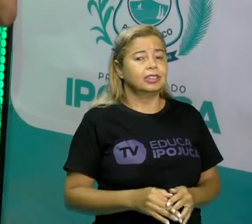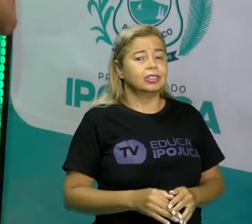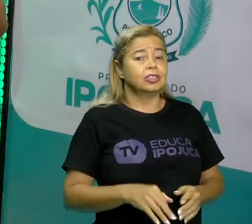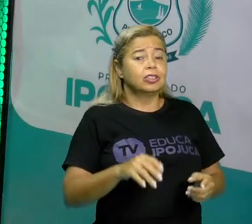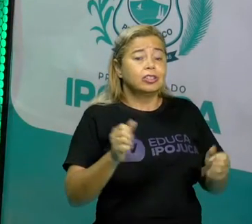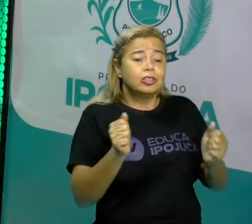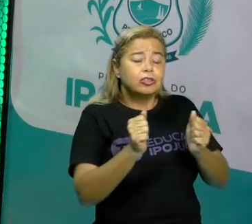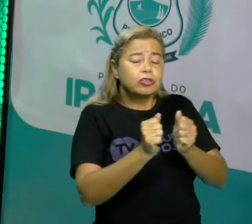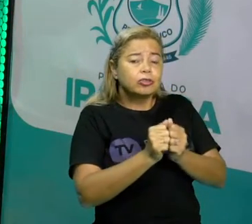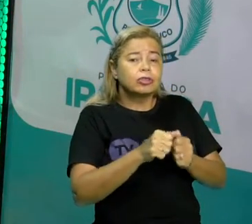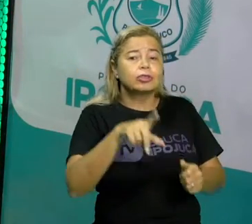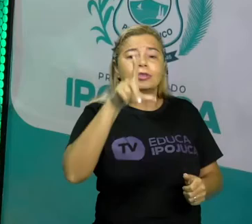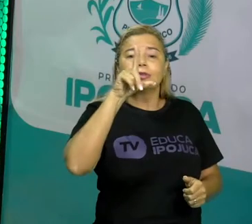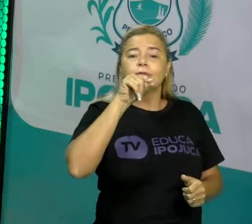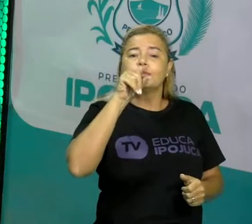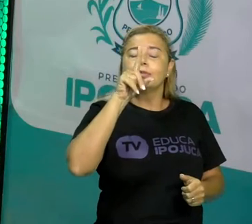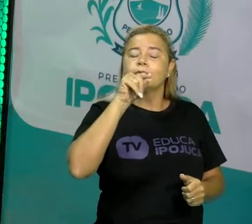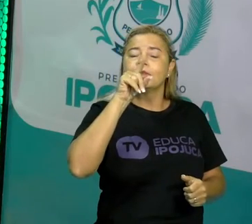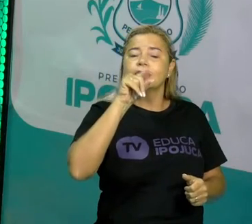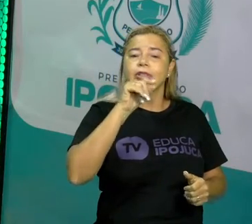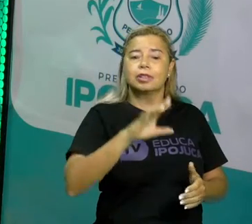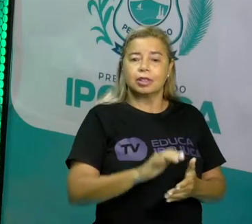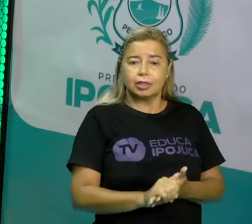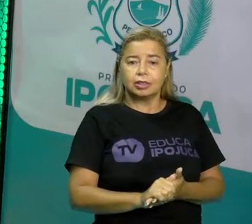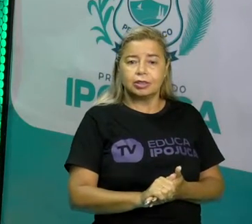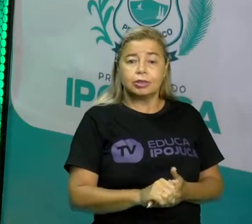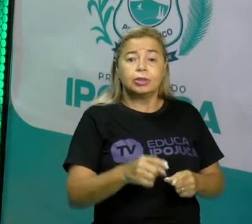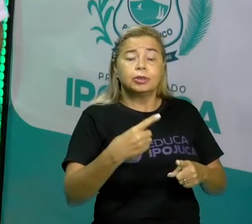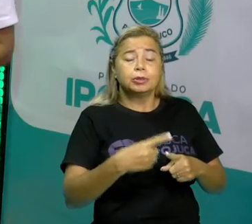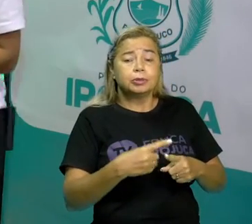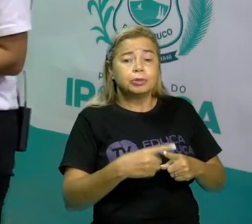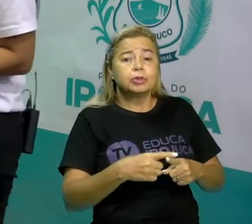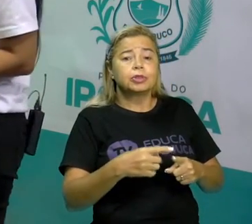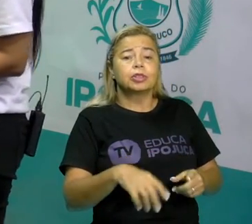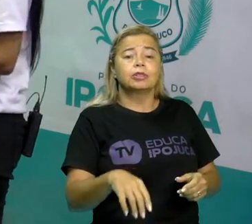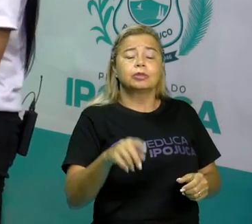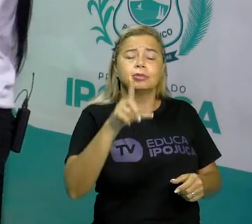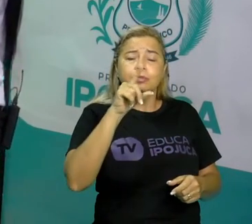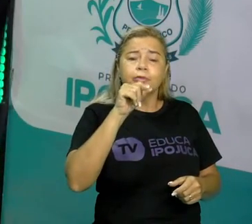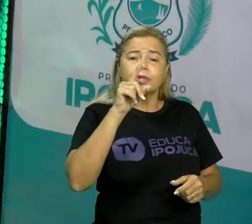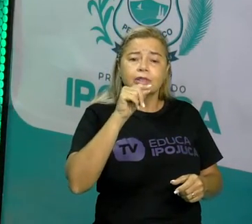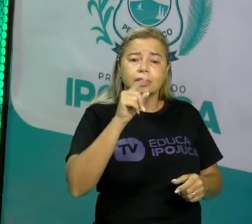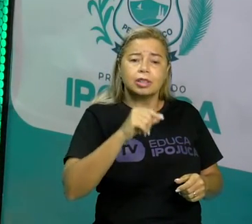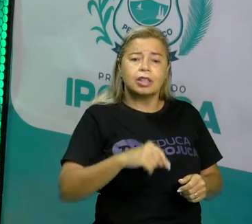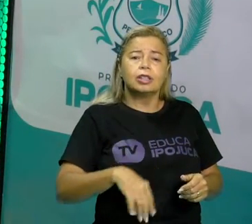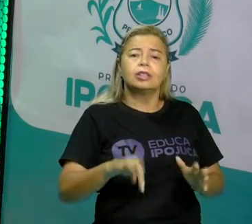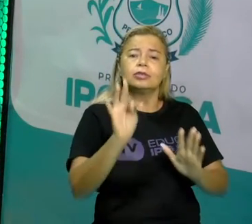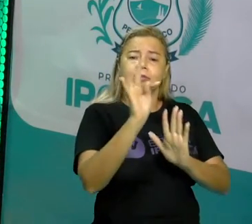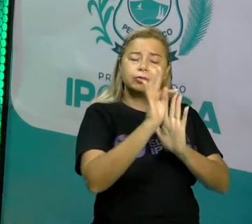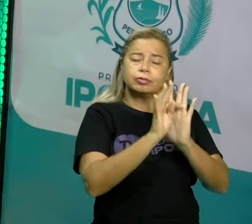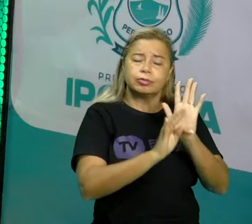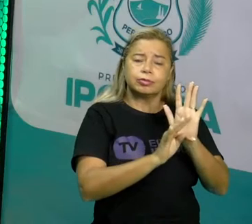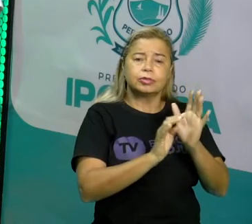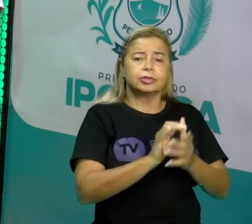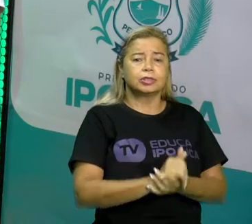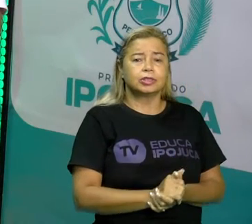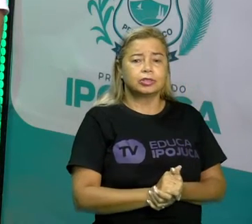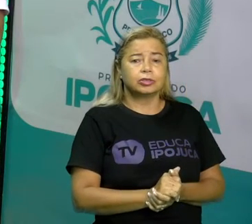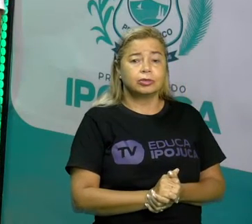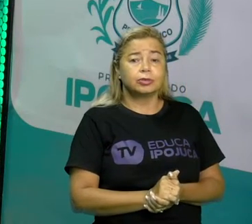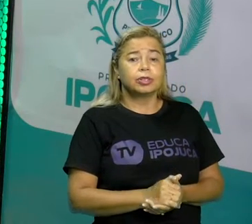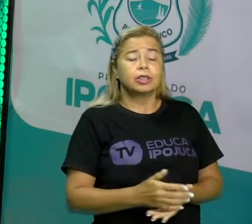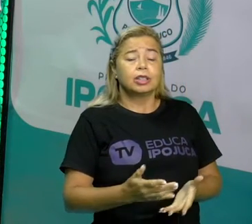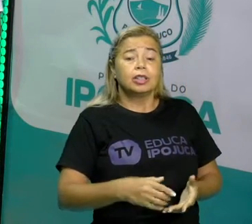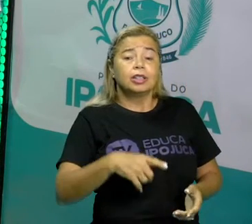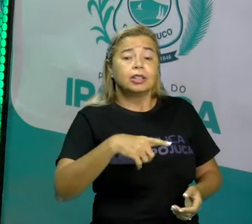entender que o passarinho também faz parte do nosso texto. O elefantinho e tem um